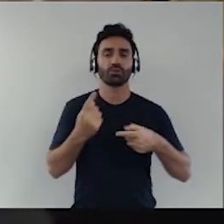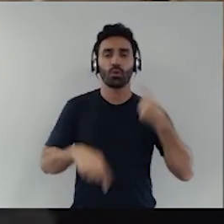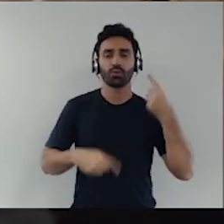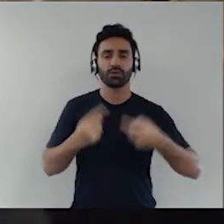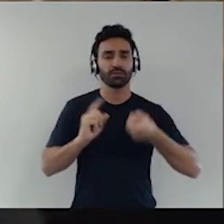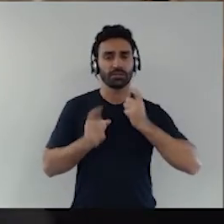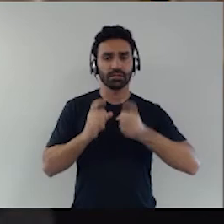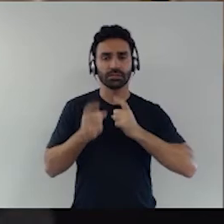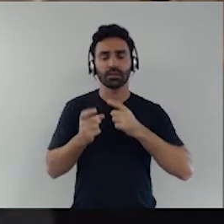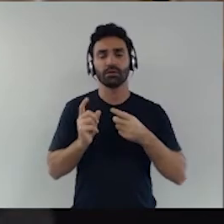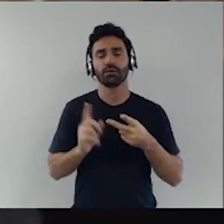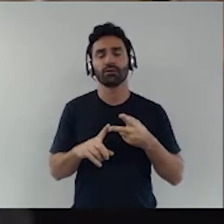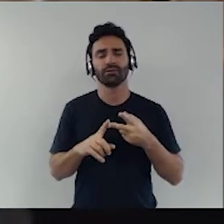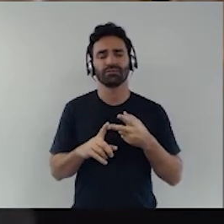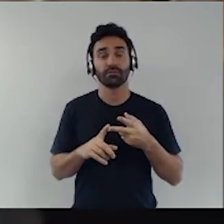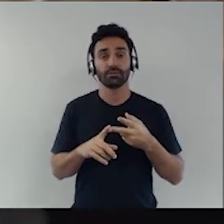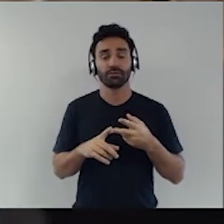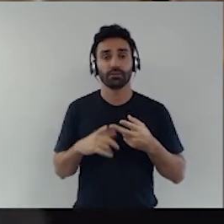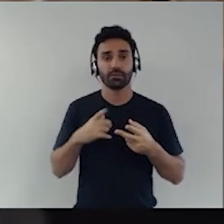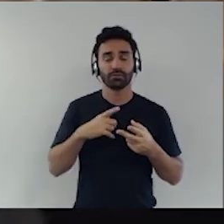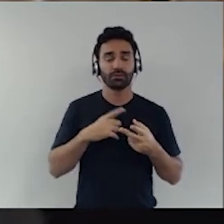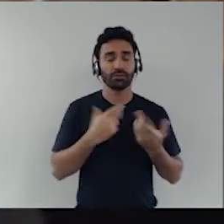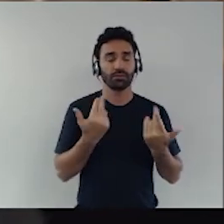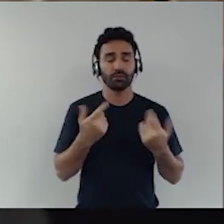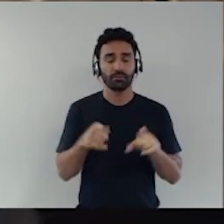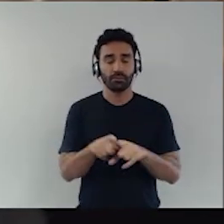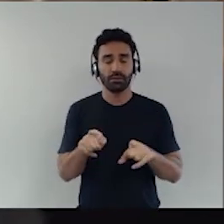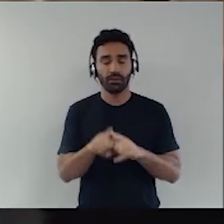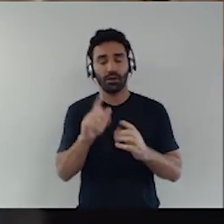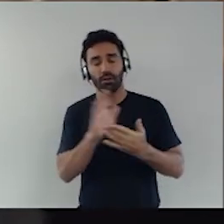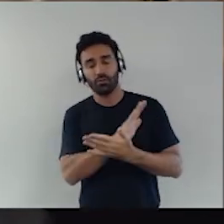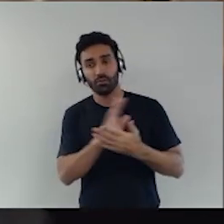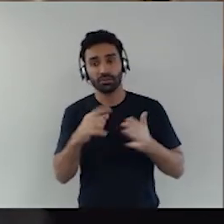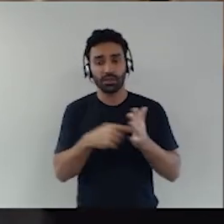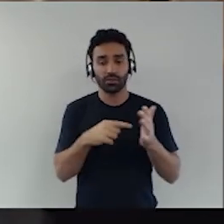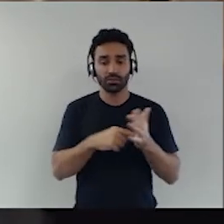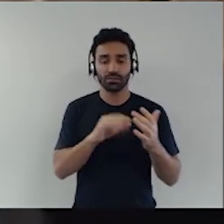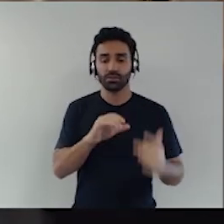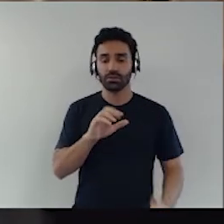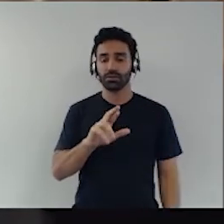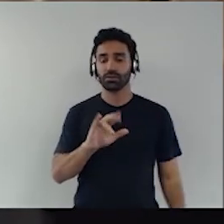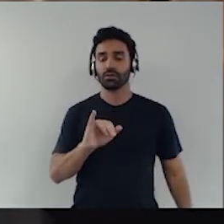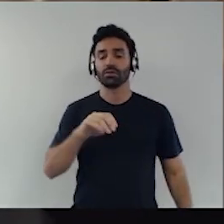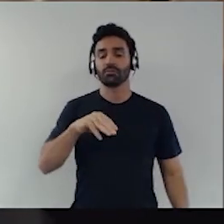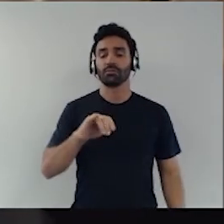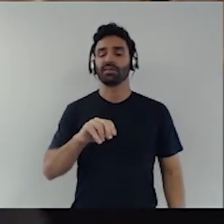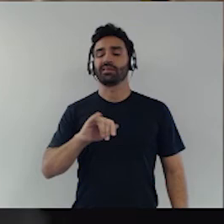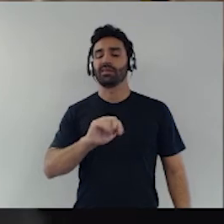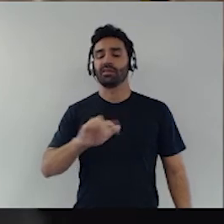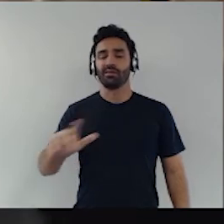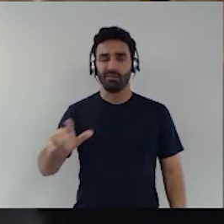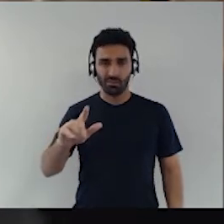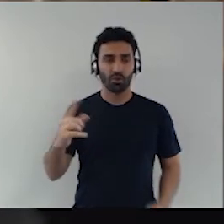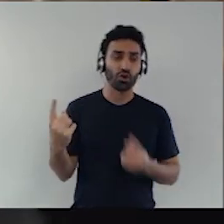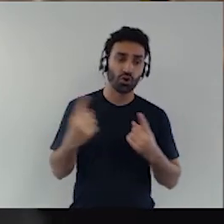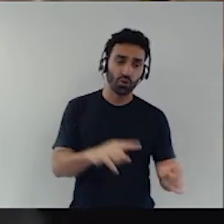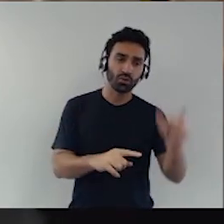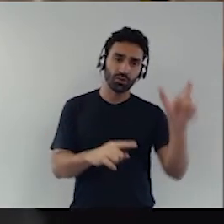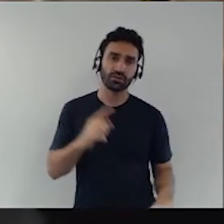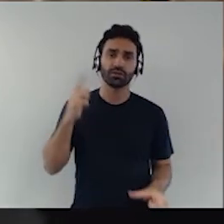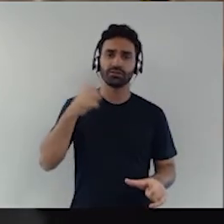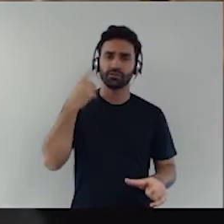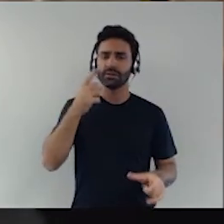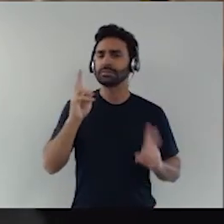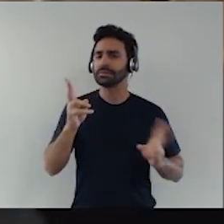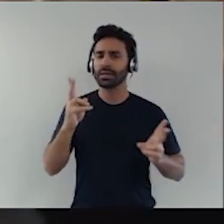casos extremos, até relacionada à própria denúncia criminal contra os colegas advogados, porque sempre tem aquela